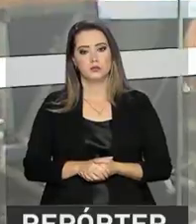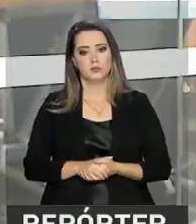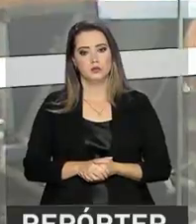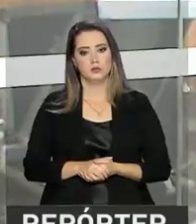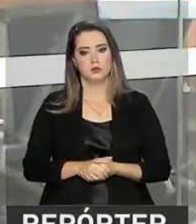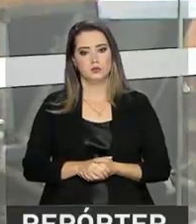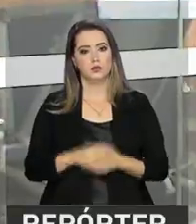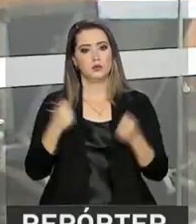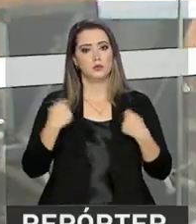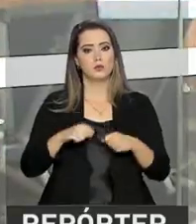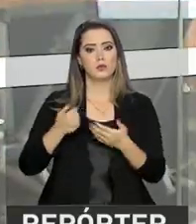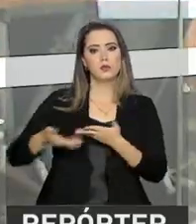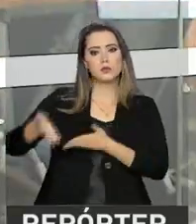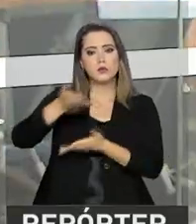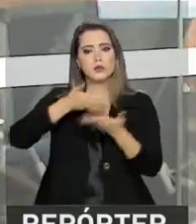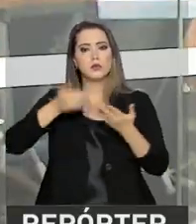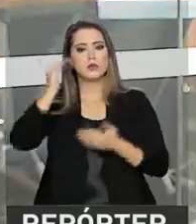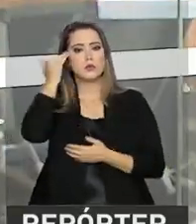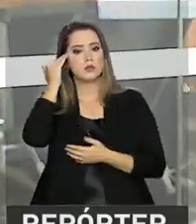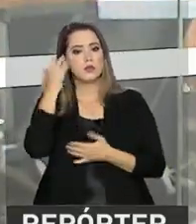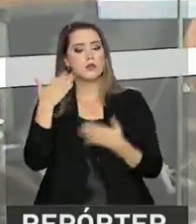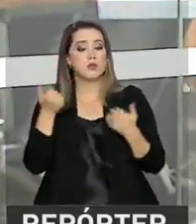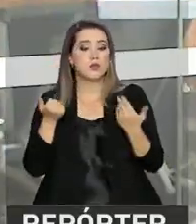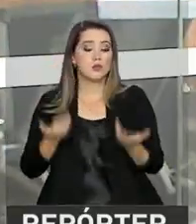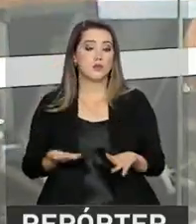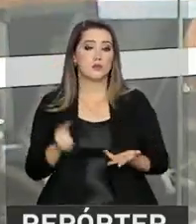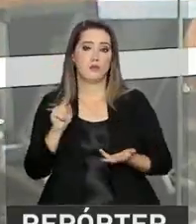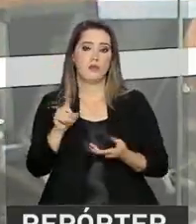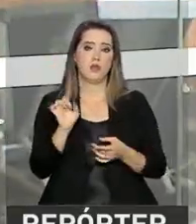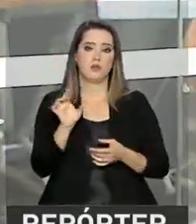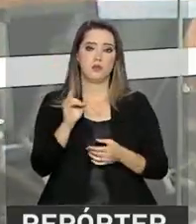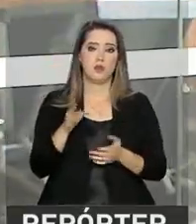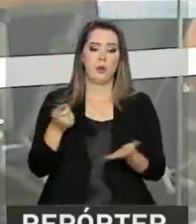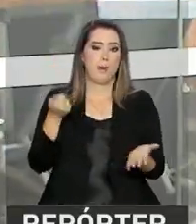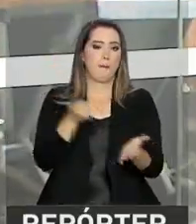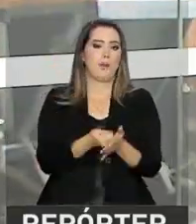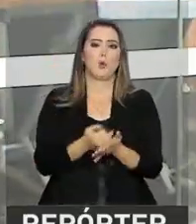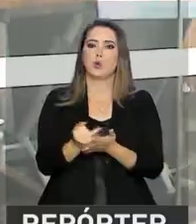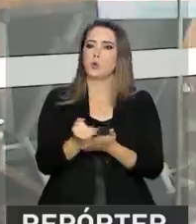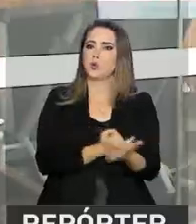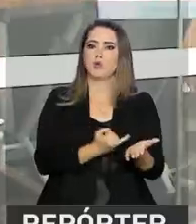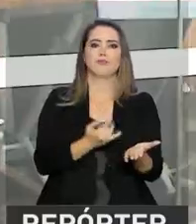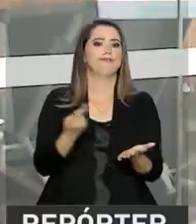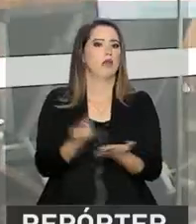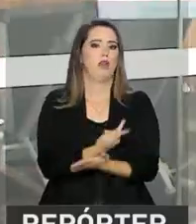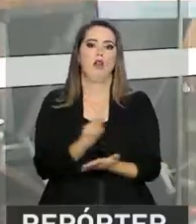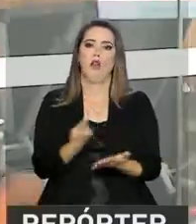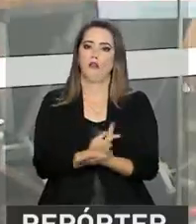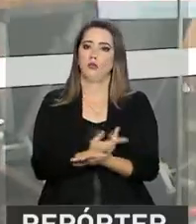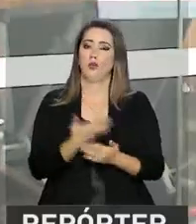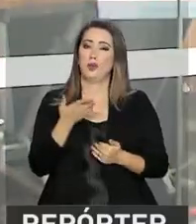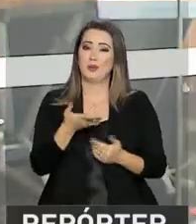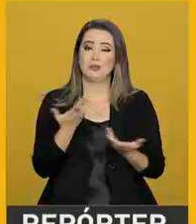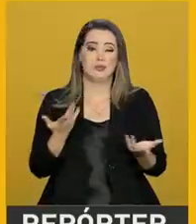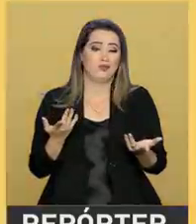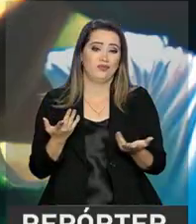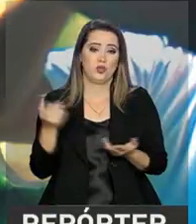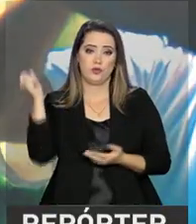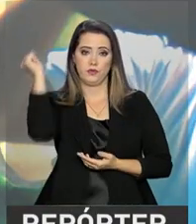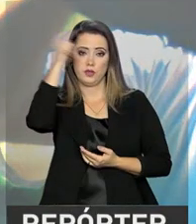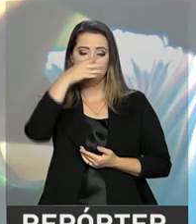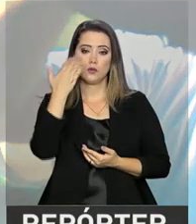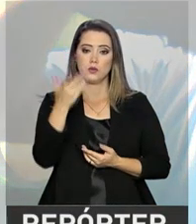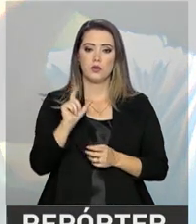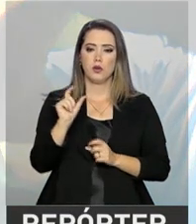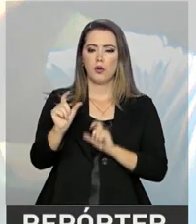e ela tem que ser entendida como tal porque senão ela vai à tributada uma maneira incorreta ela se torna inviável há no brasil